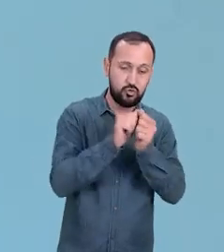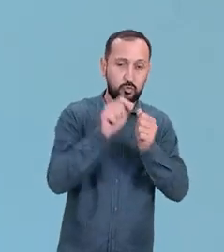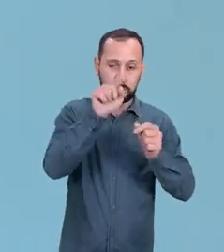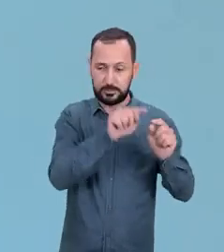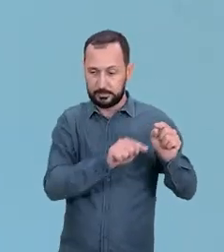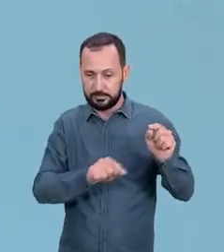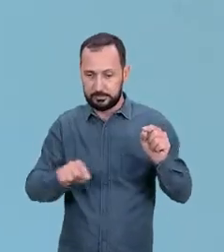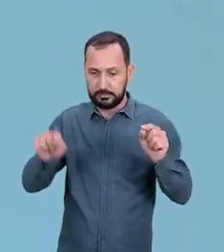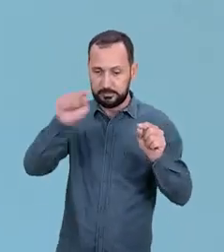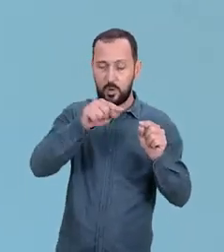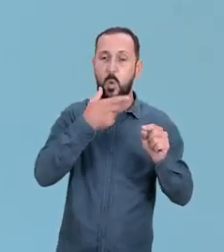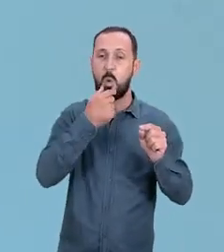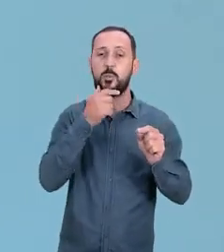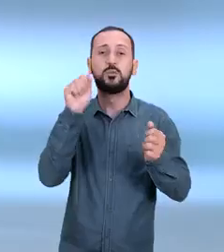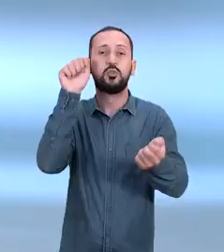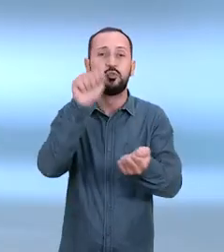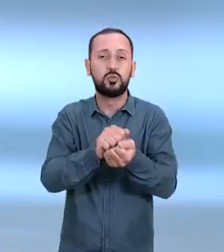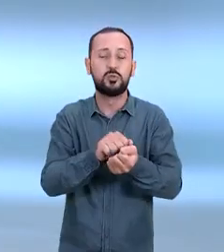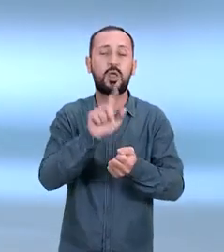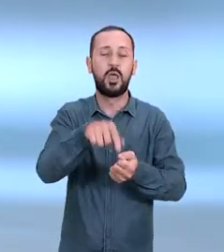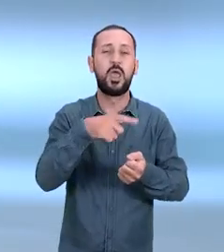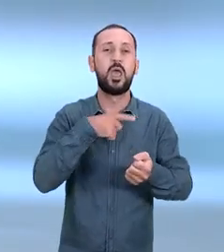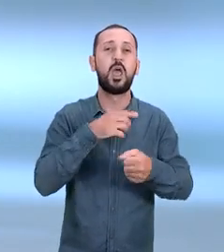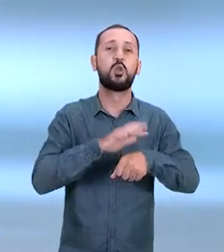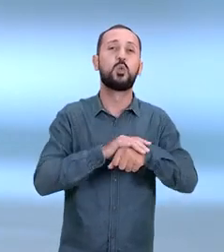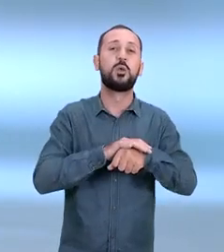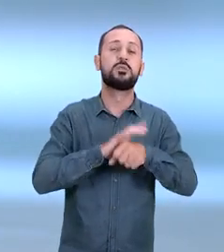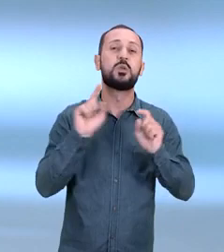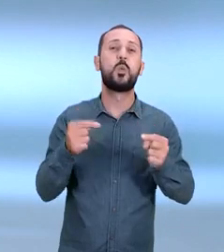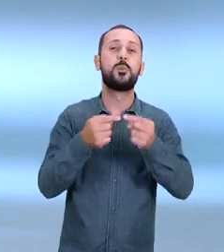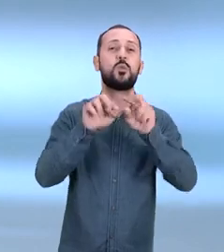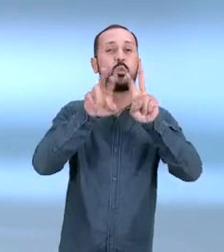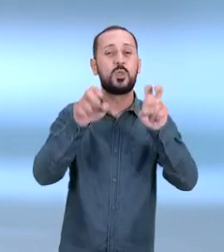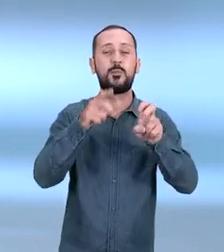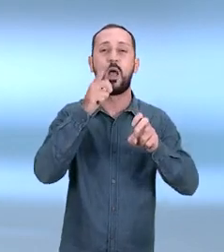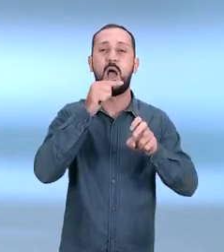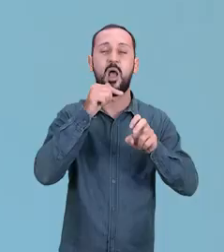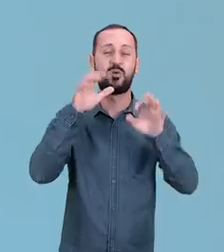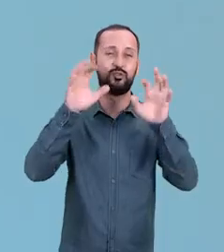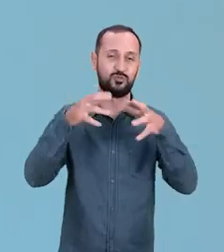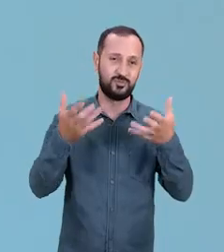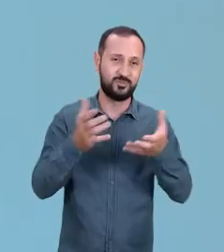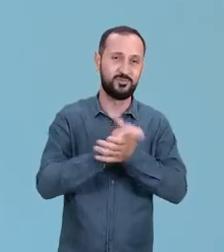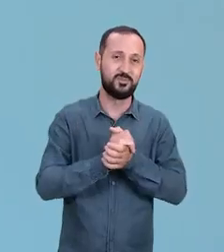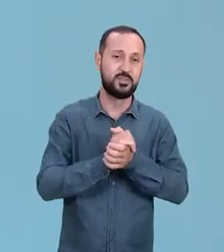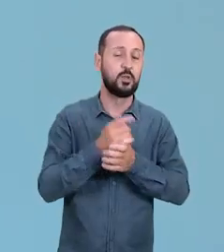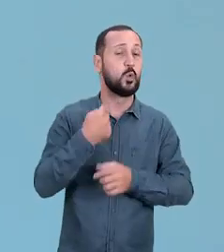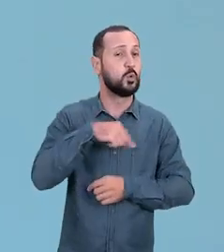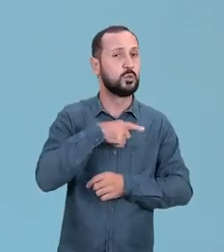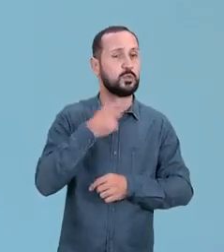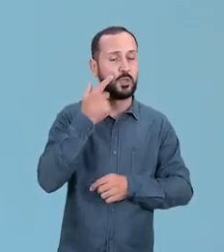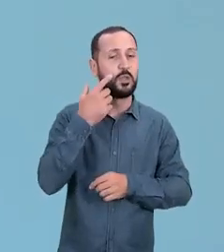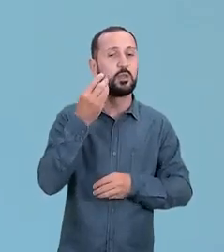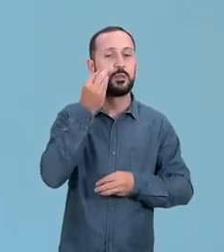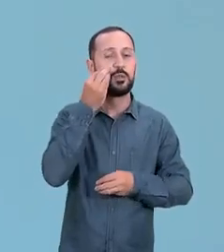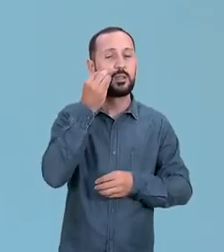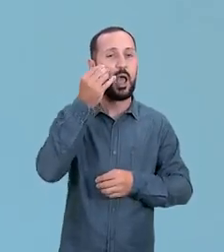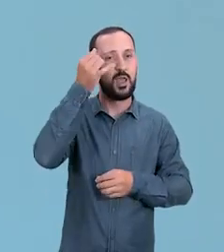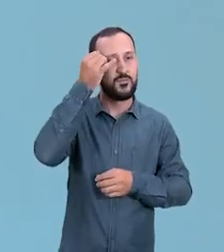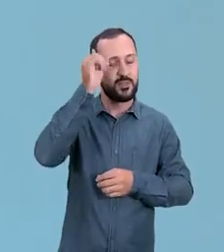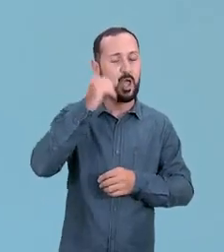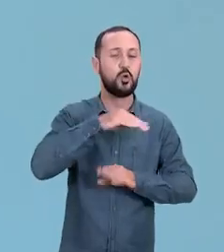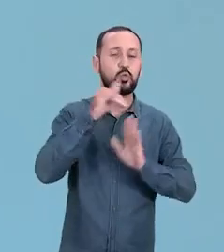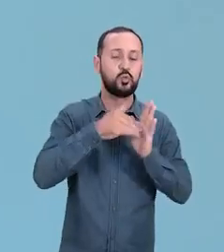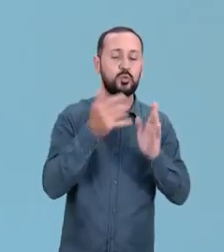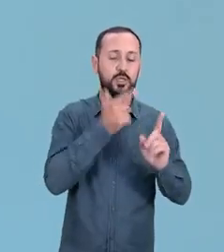homem. Então, nós temos, são doenças hídricas. Então, nós temos essas três variáveis. E nós temos que atuar no combate